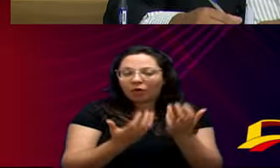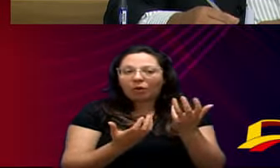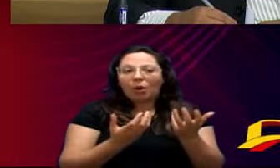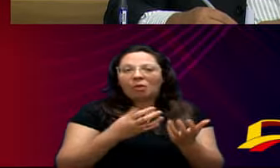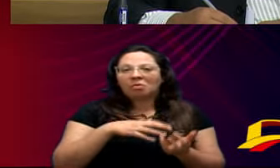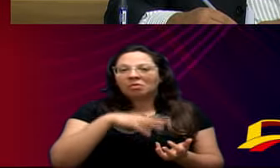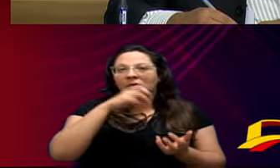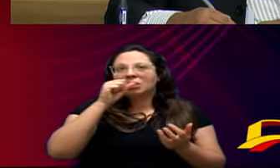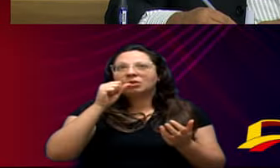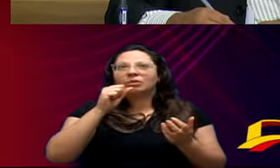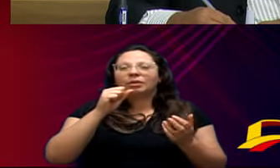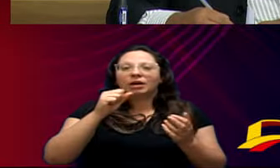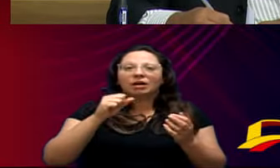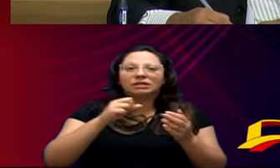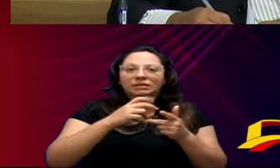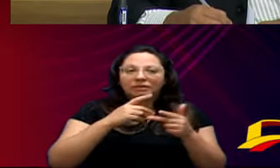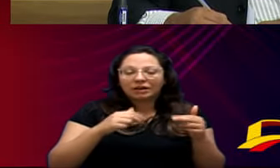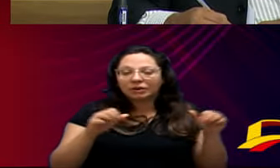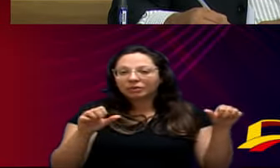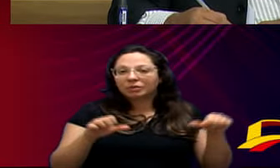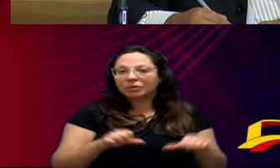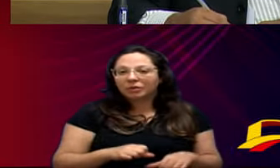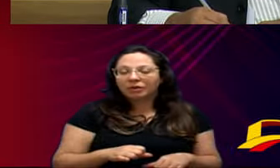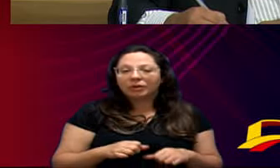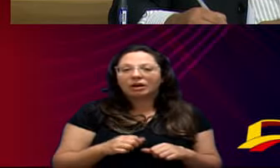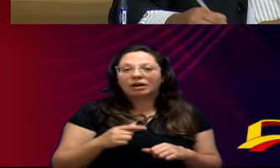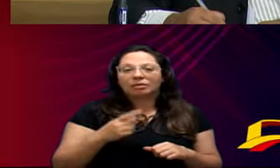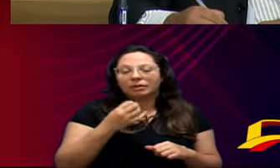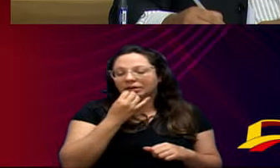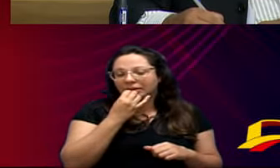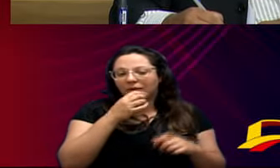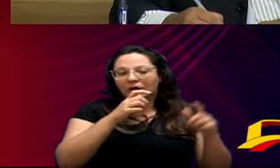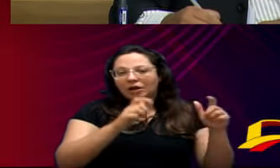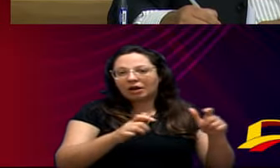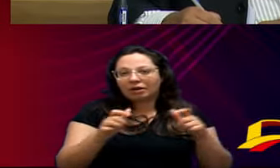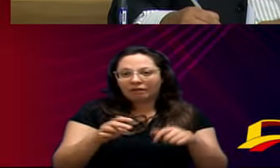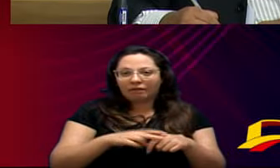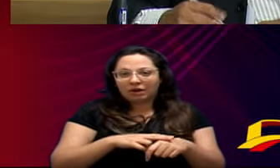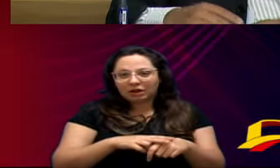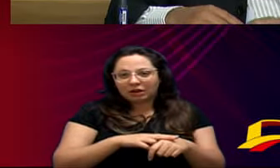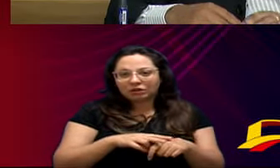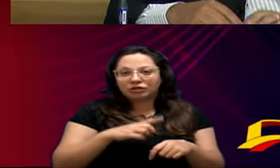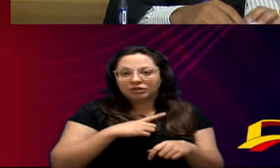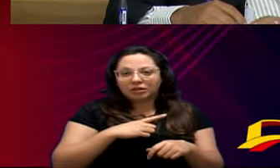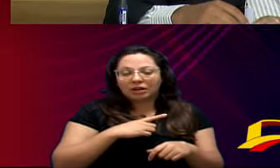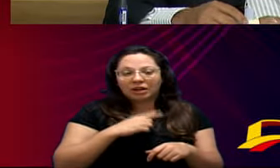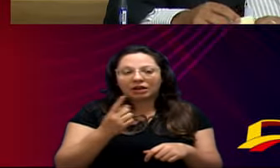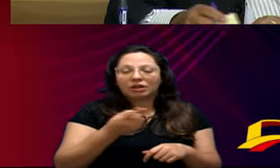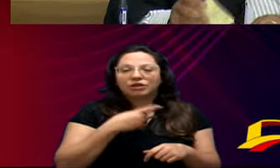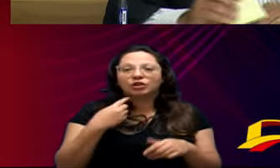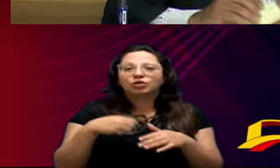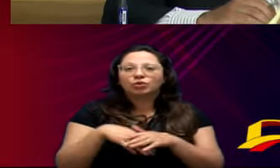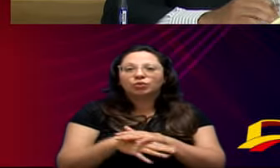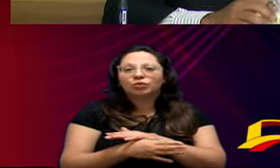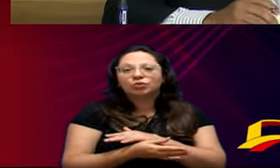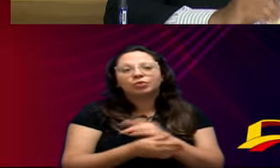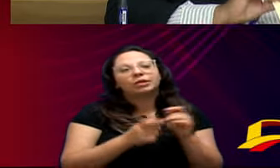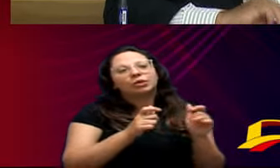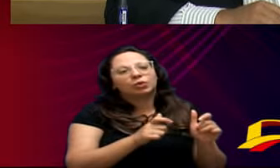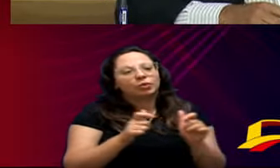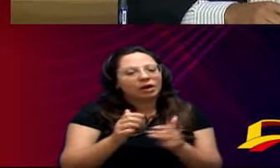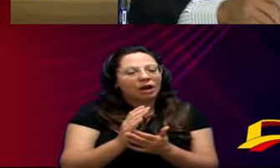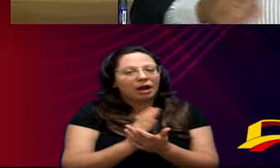verdes mas em relação às áreas verdes nós temos no mandato o hábito de conversar com algumas comunidades